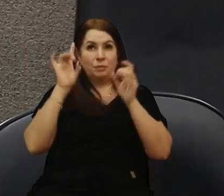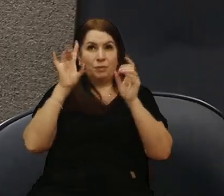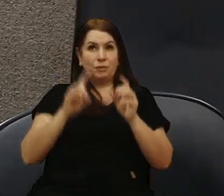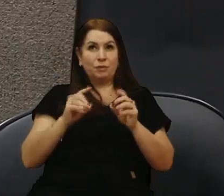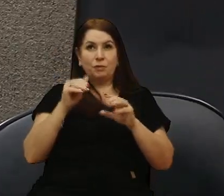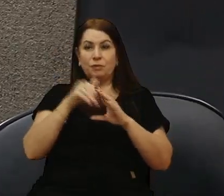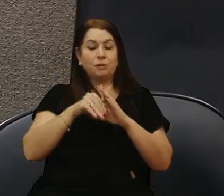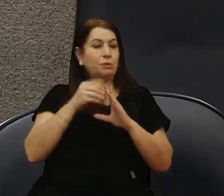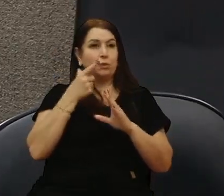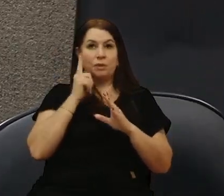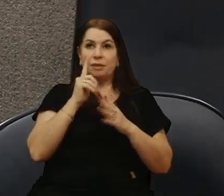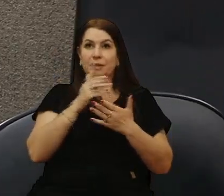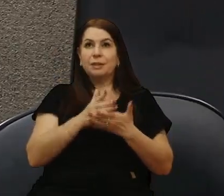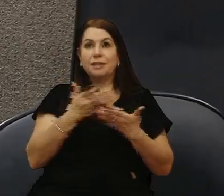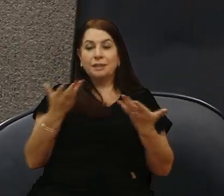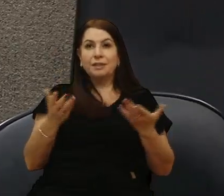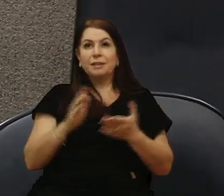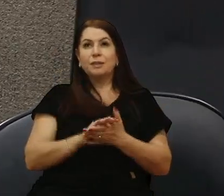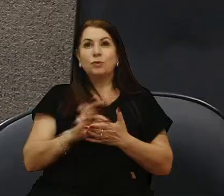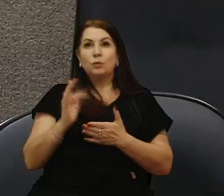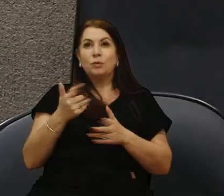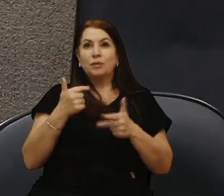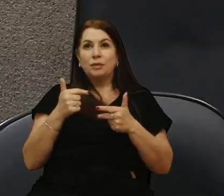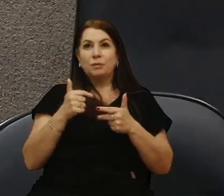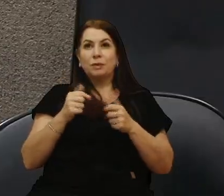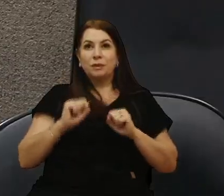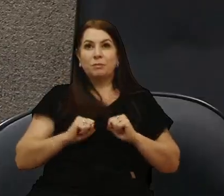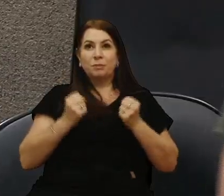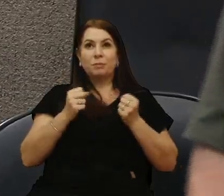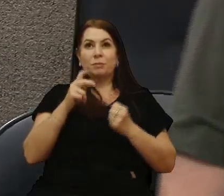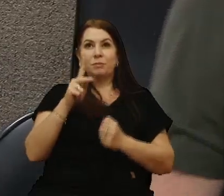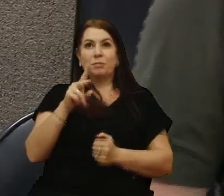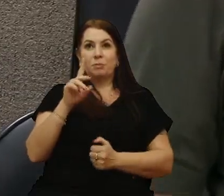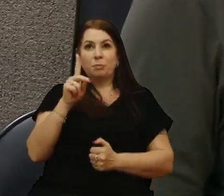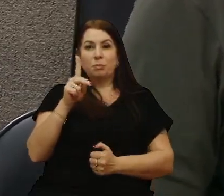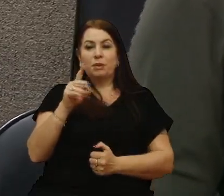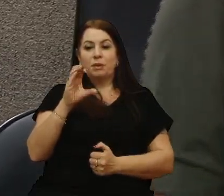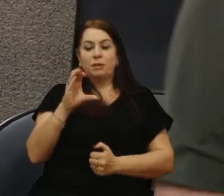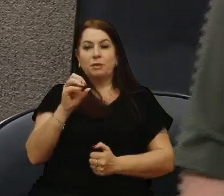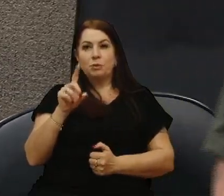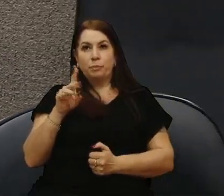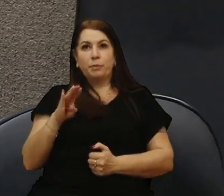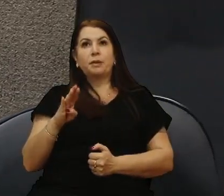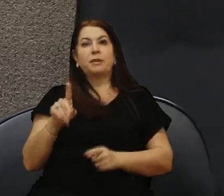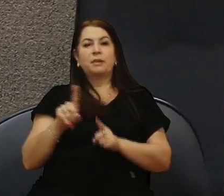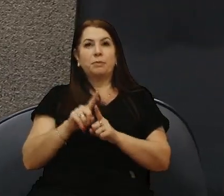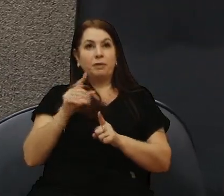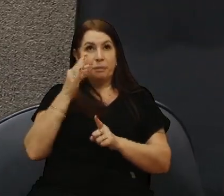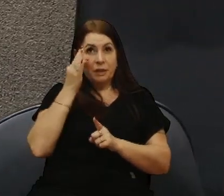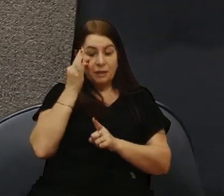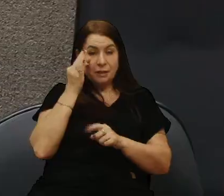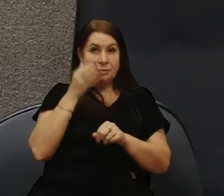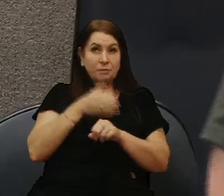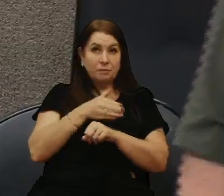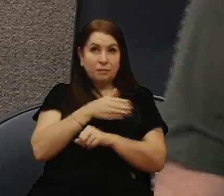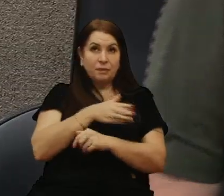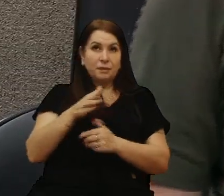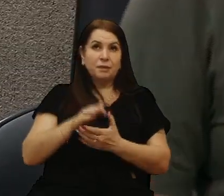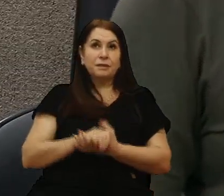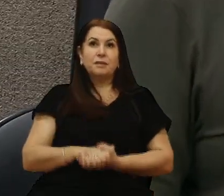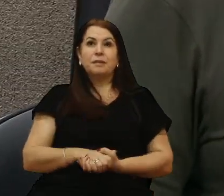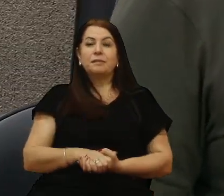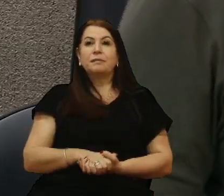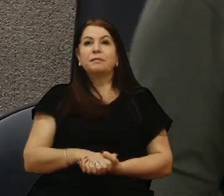não conseguiu, em função de todo o trabalho e empenho da bancada do PCdoB. E estive aqui presente, participando,